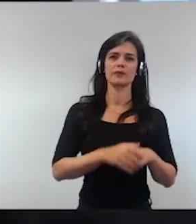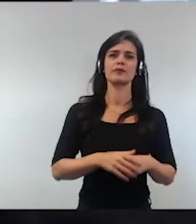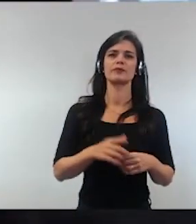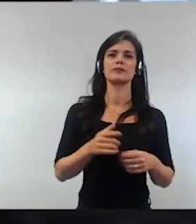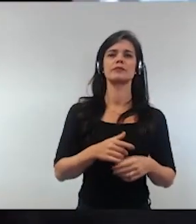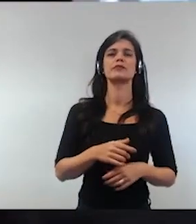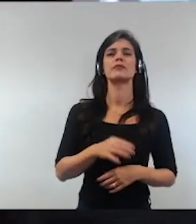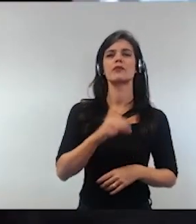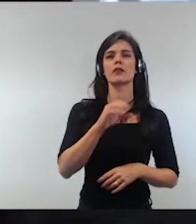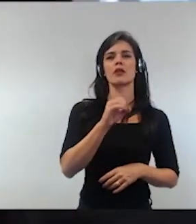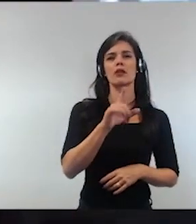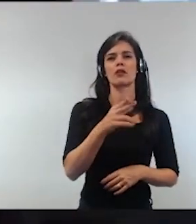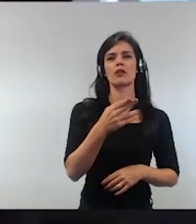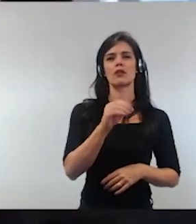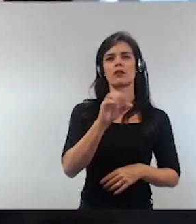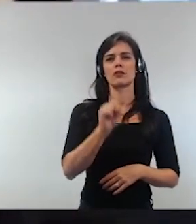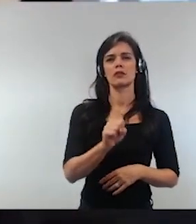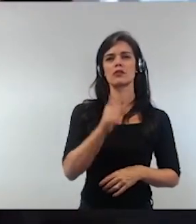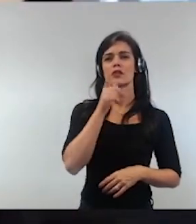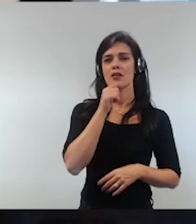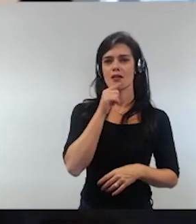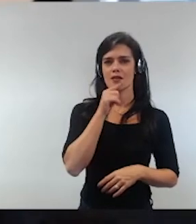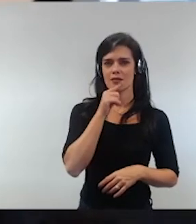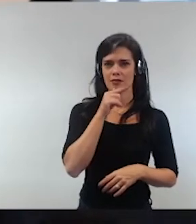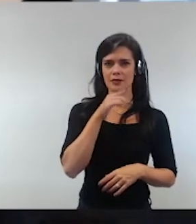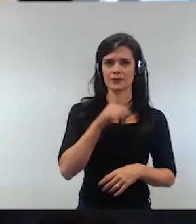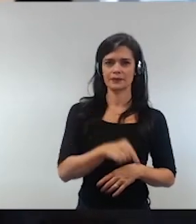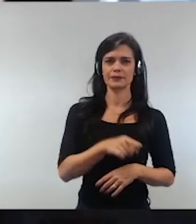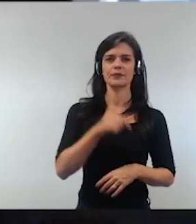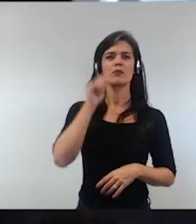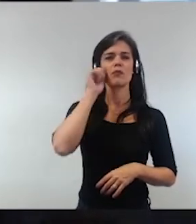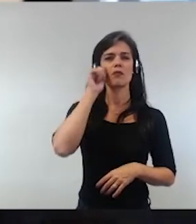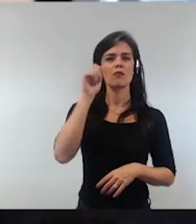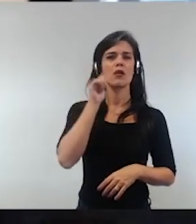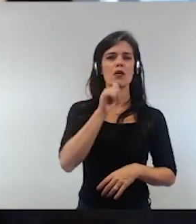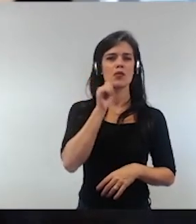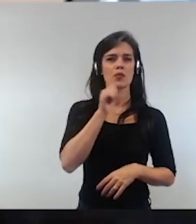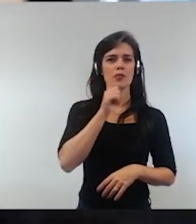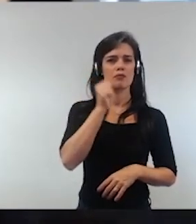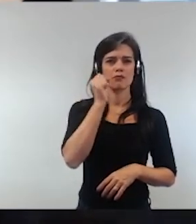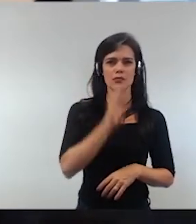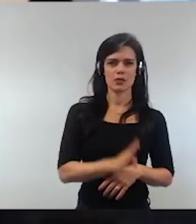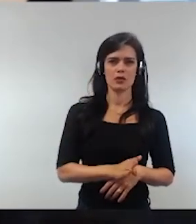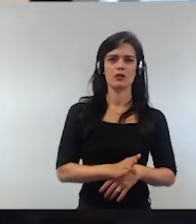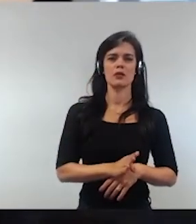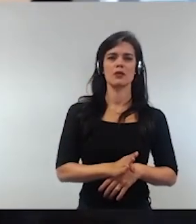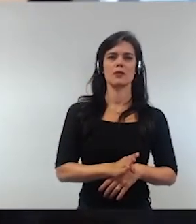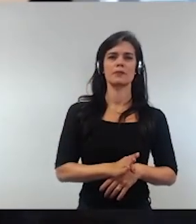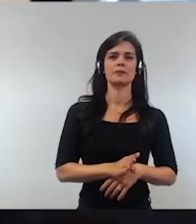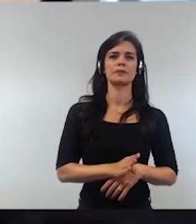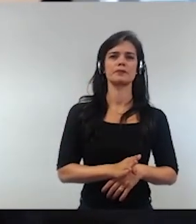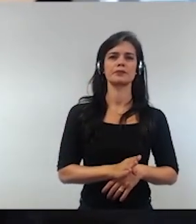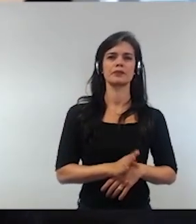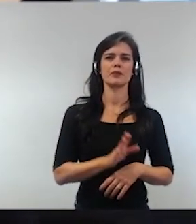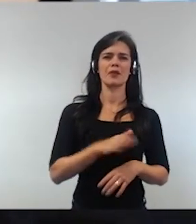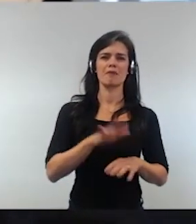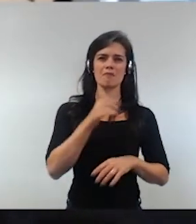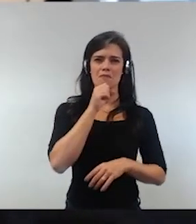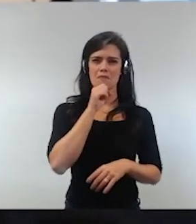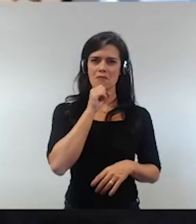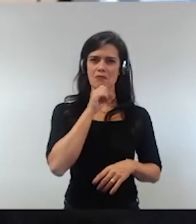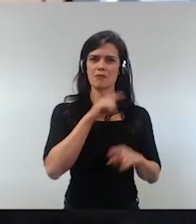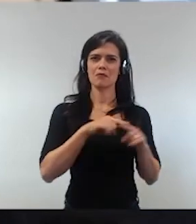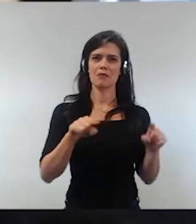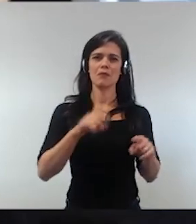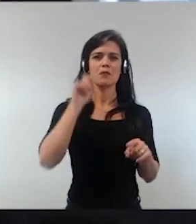chama Olhos d'Água, da Conceição Evaristo, que é uma autora brasileira, já ela é mais velha, mas ela é